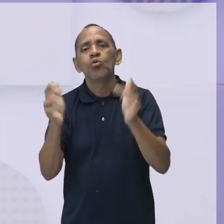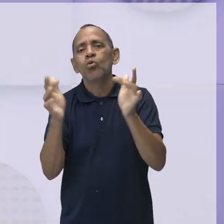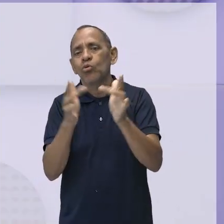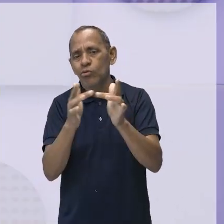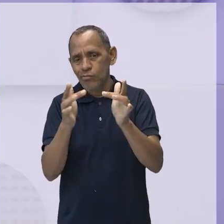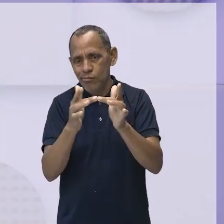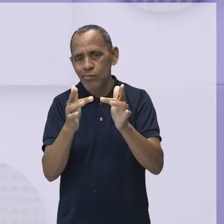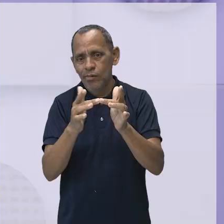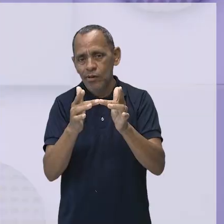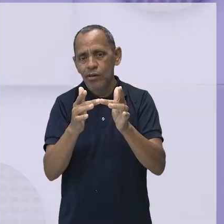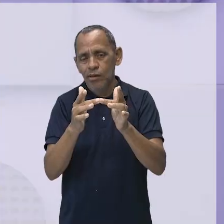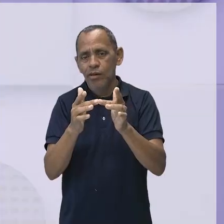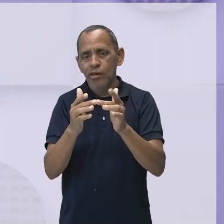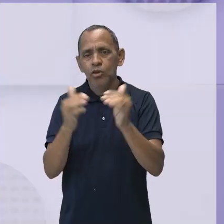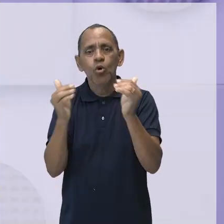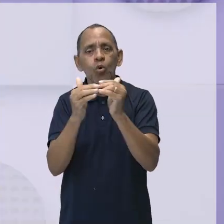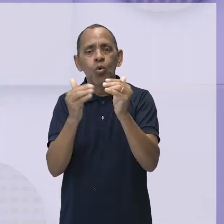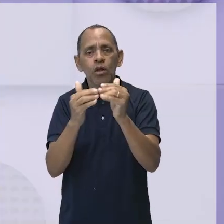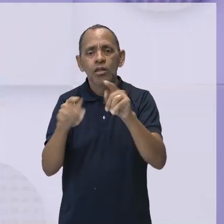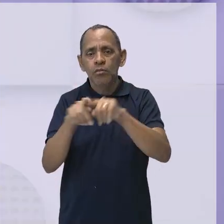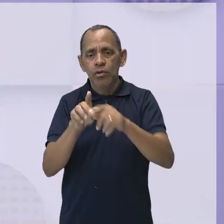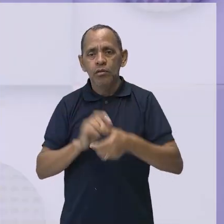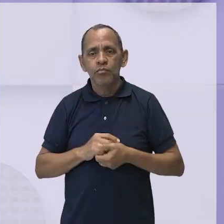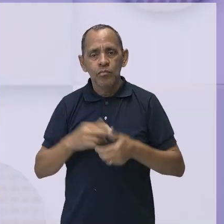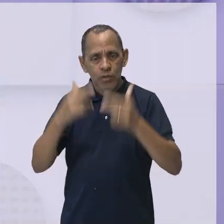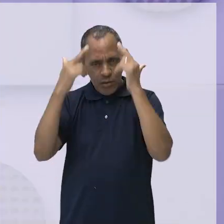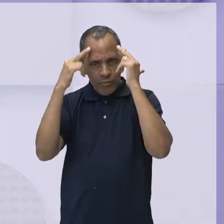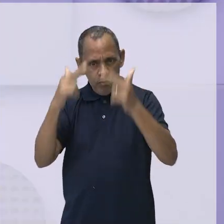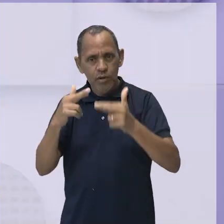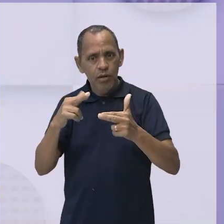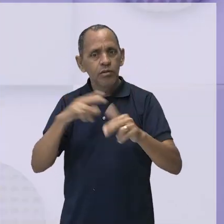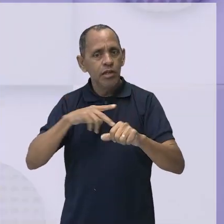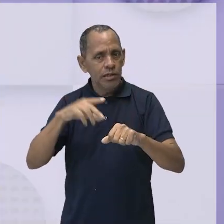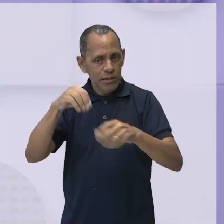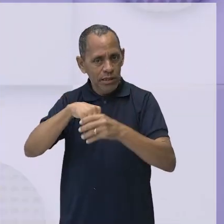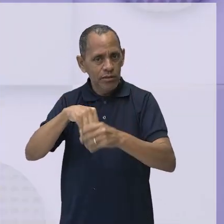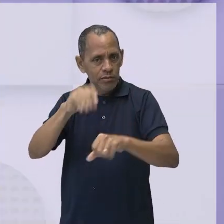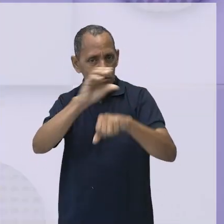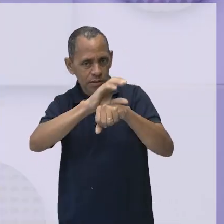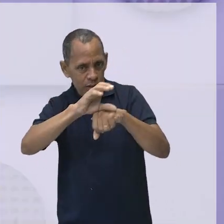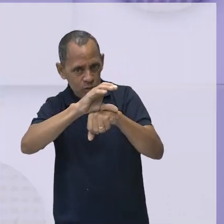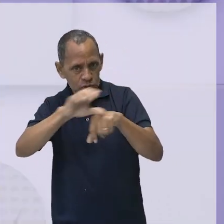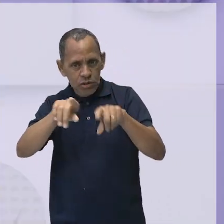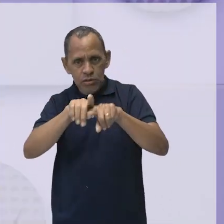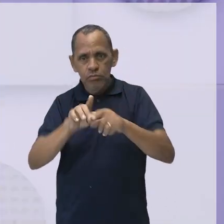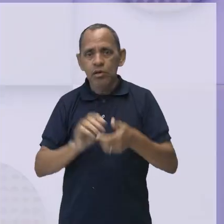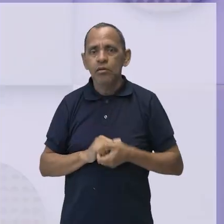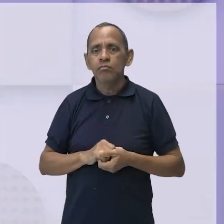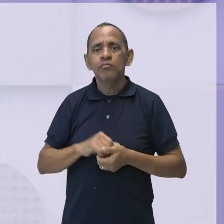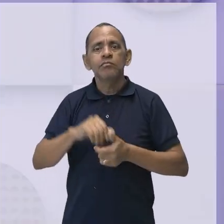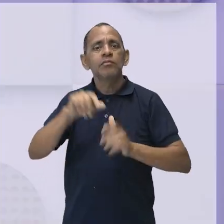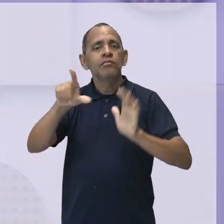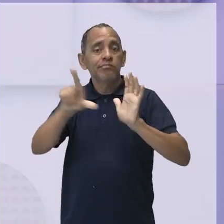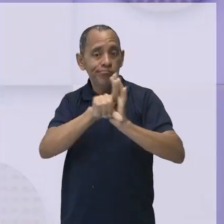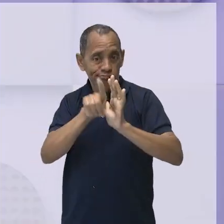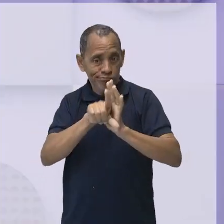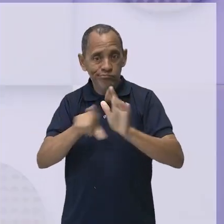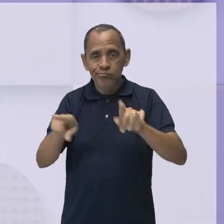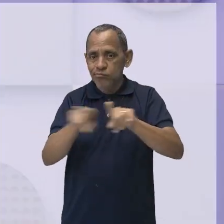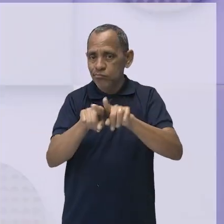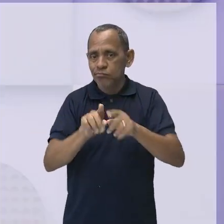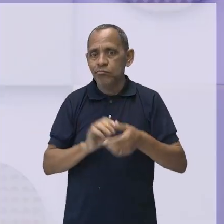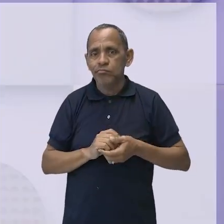respeito, além de ser garantido pela Constituição e pela legislação internacional, é